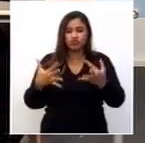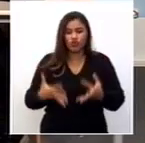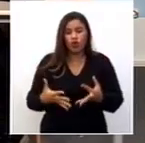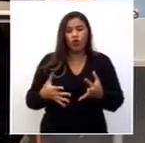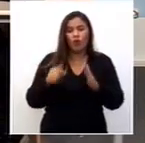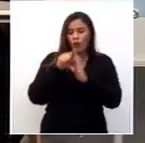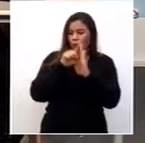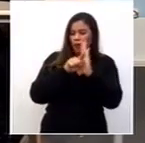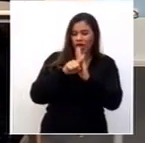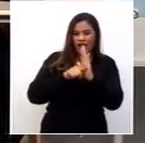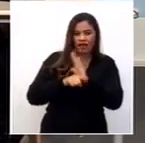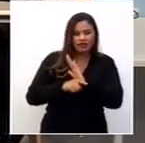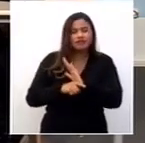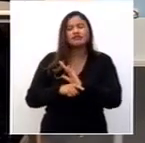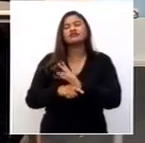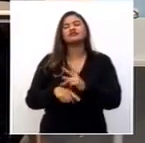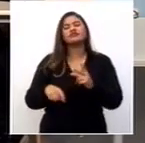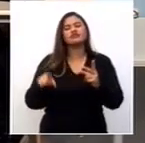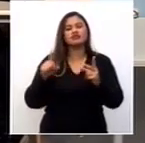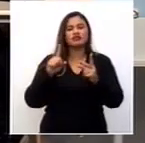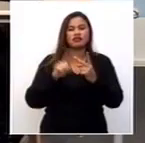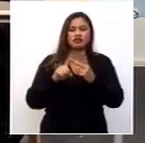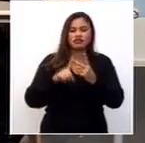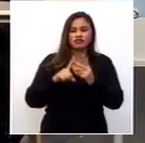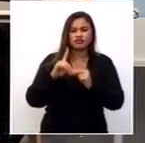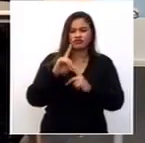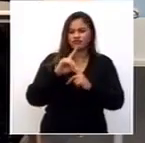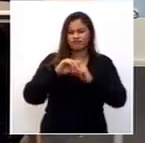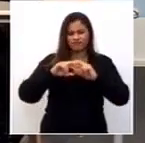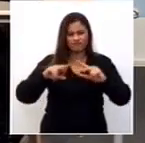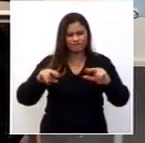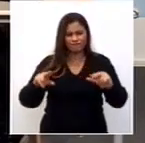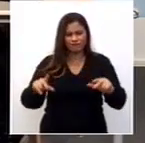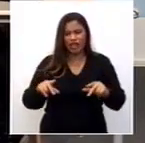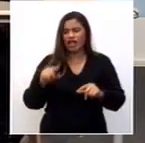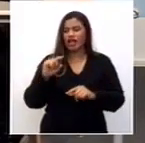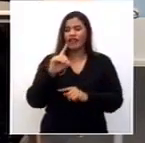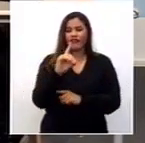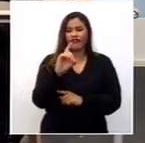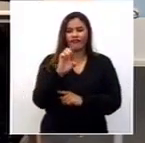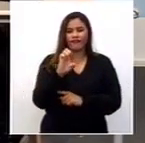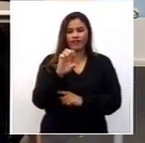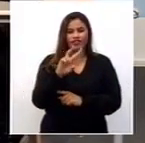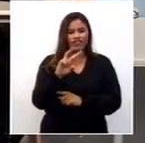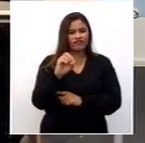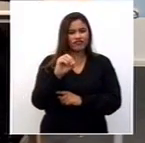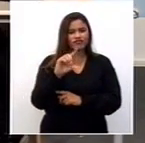também pontua a devolutiva novamente, né, como nós já falamos do quanto ela é importante.